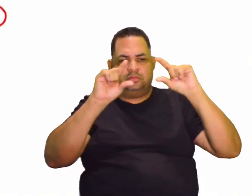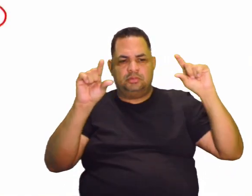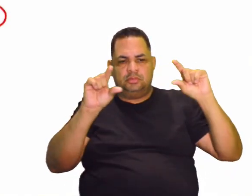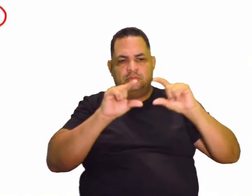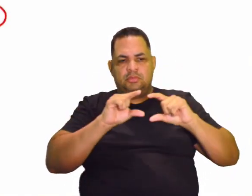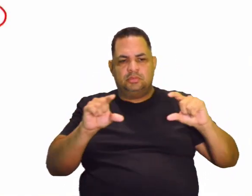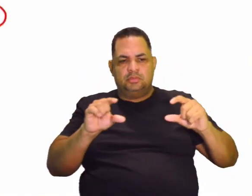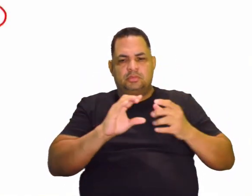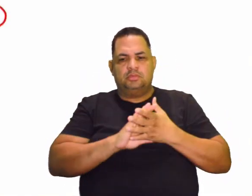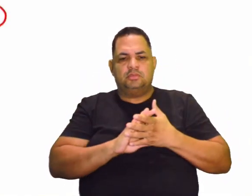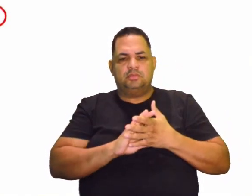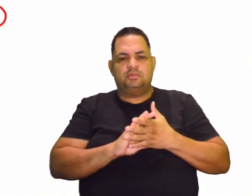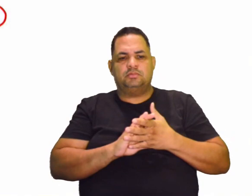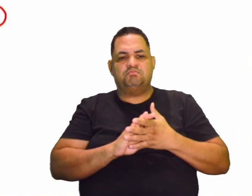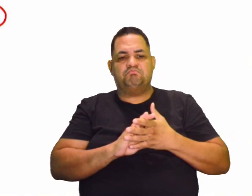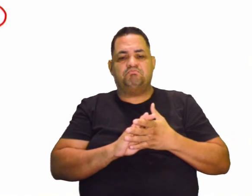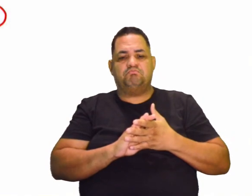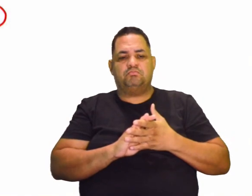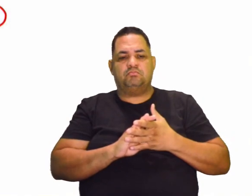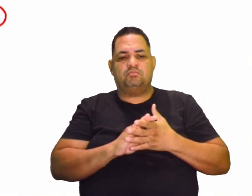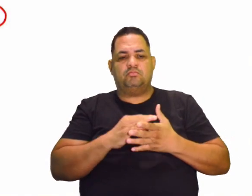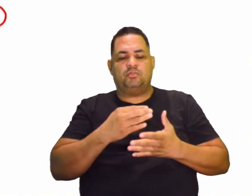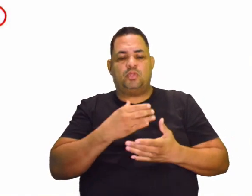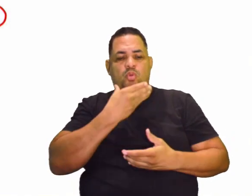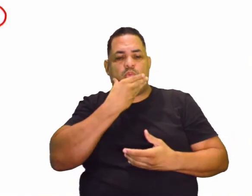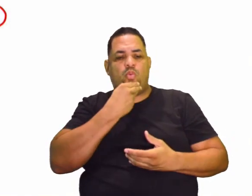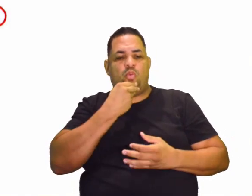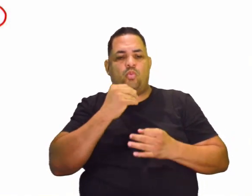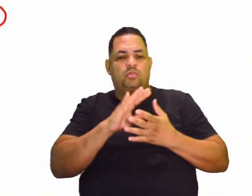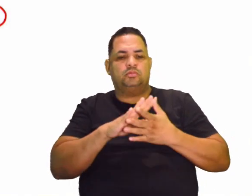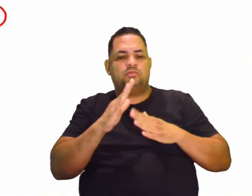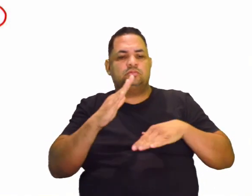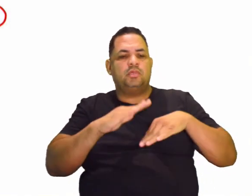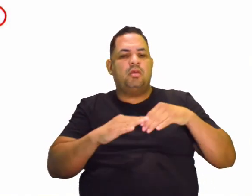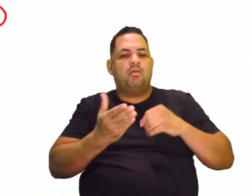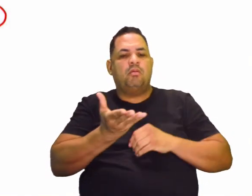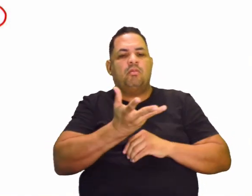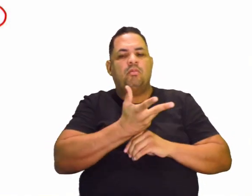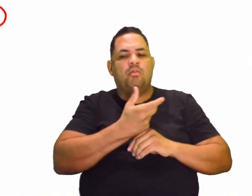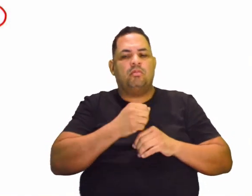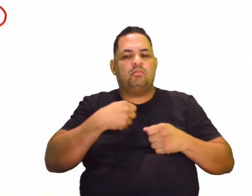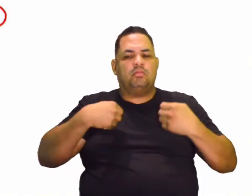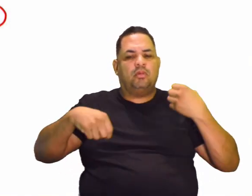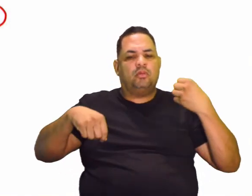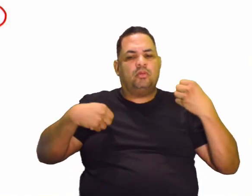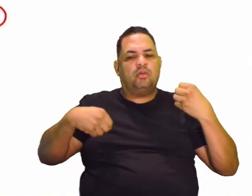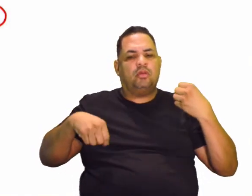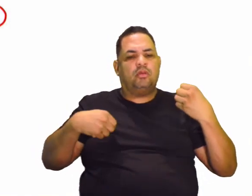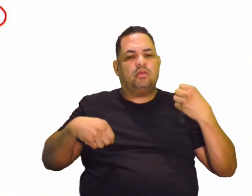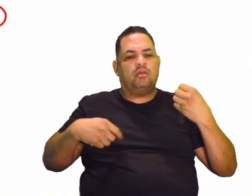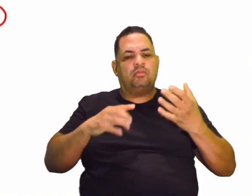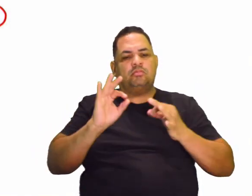métricas. E os trovadores são os artistas nobres que compunham, então, essas